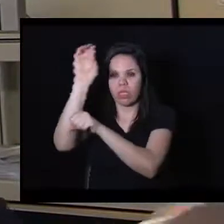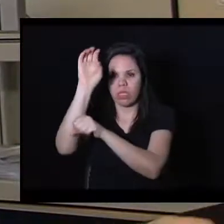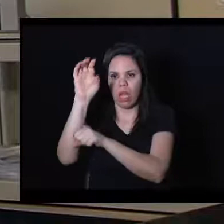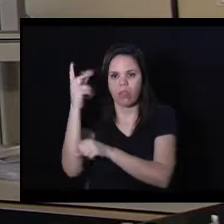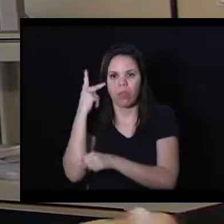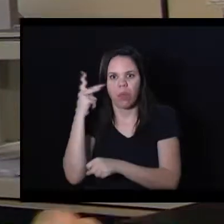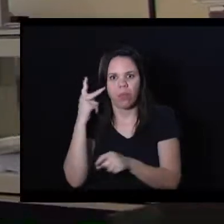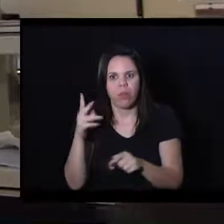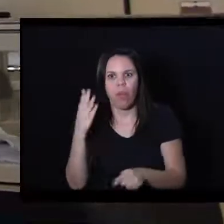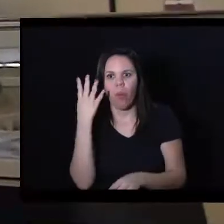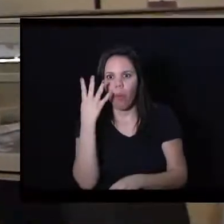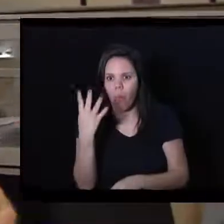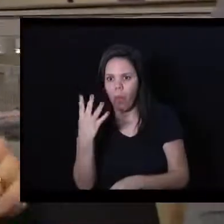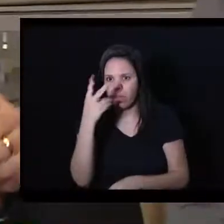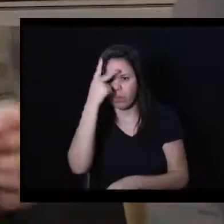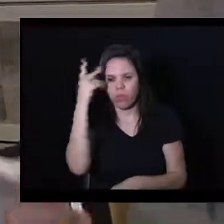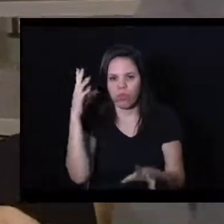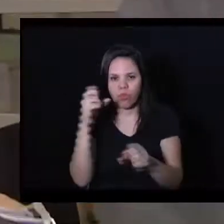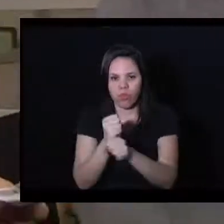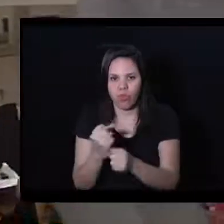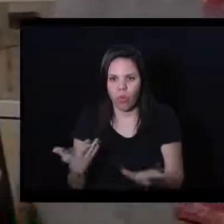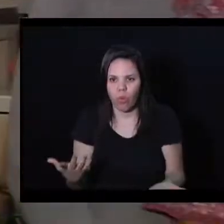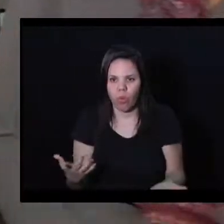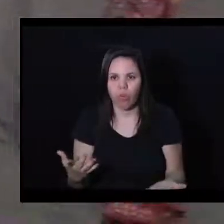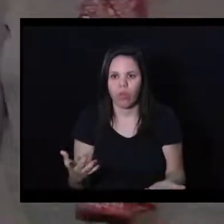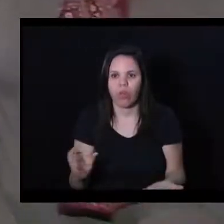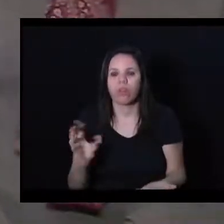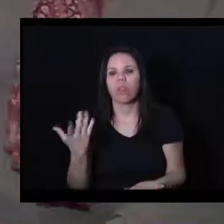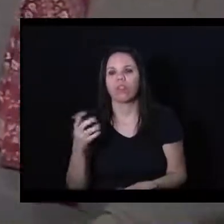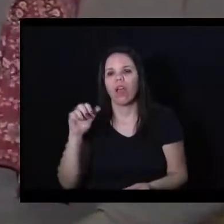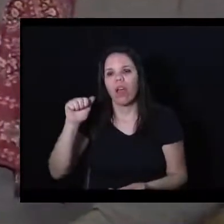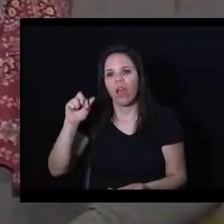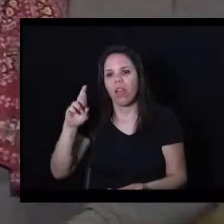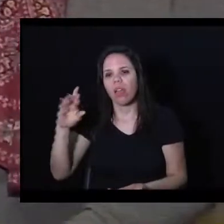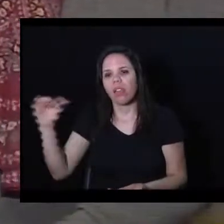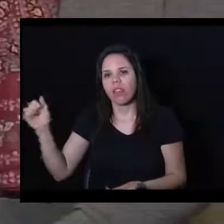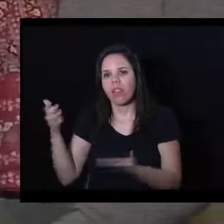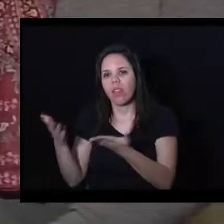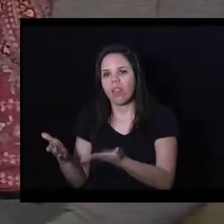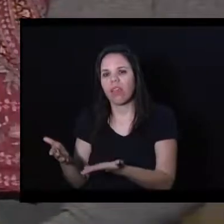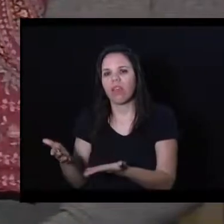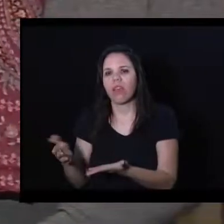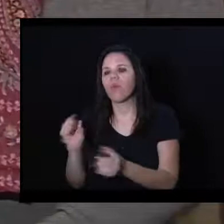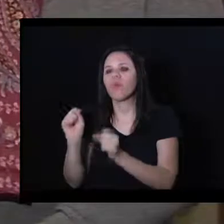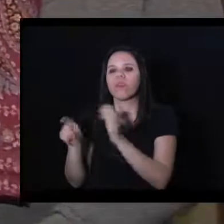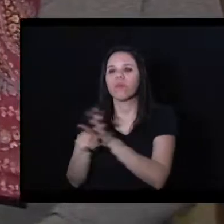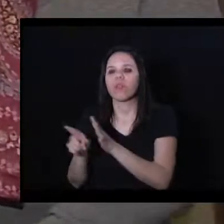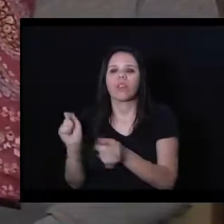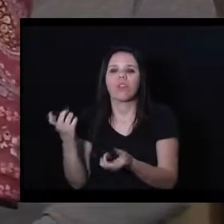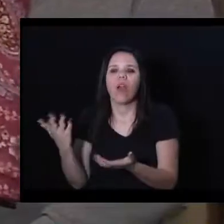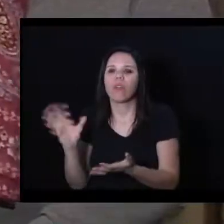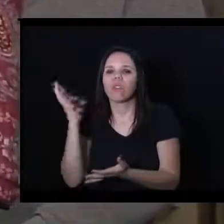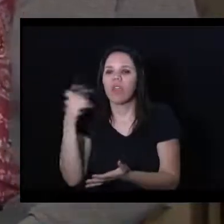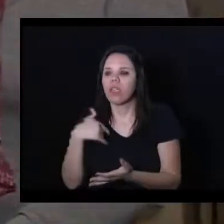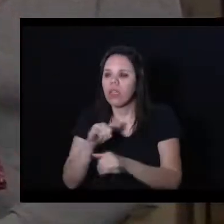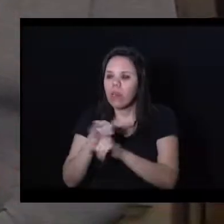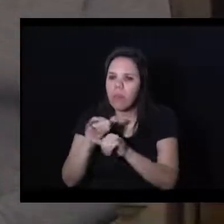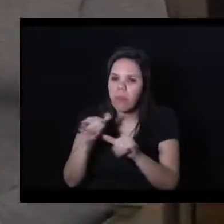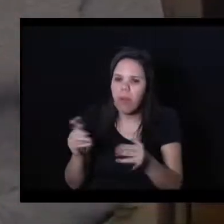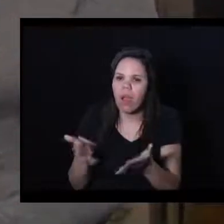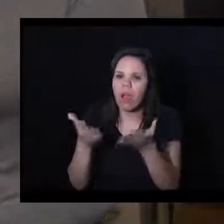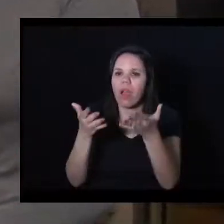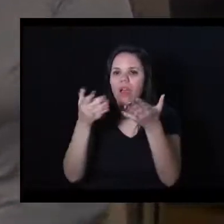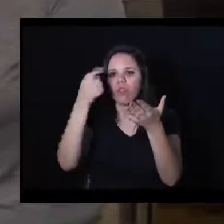Eu estou aqui com a Andréia von Zuben para falar mais a respeito dessa situação. Aqui em Campinas tem sido feita alguma campanha nesse sentido? Boa tarde, Andréia.